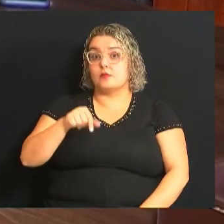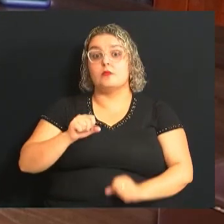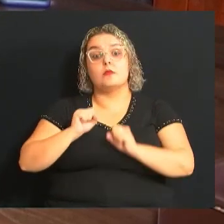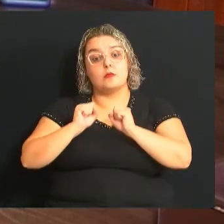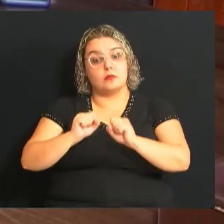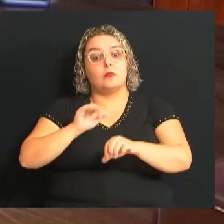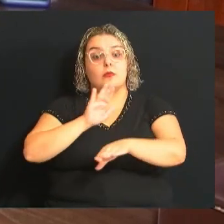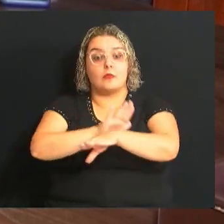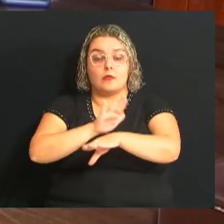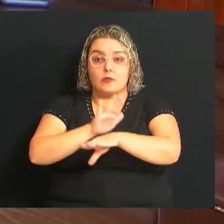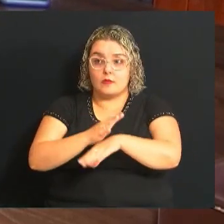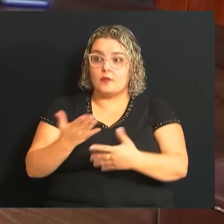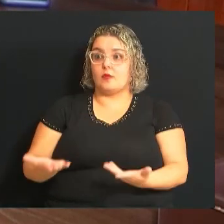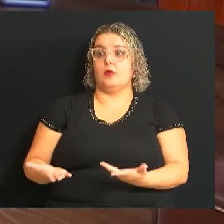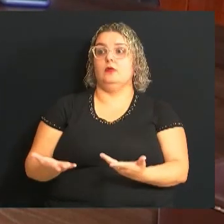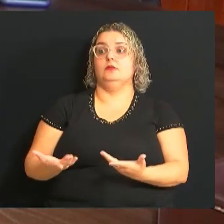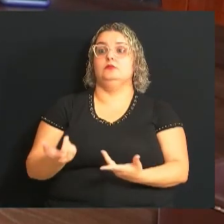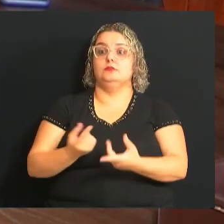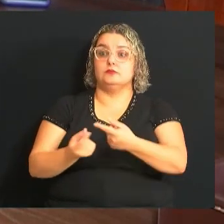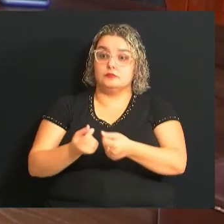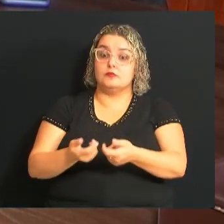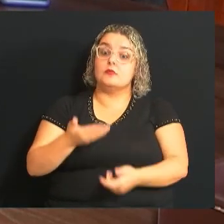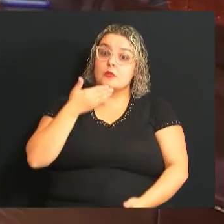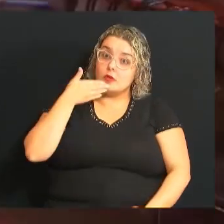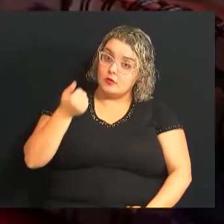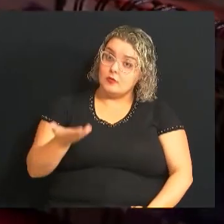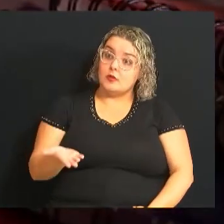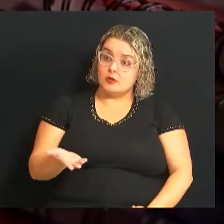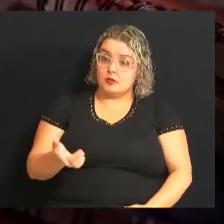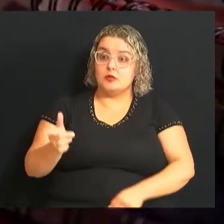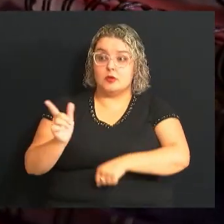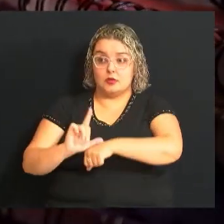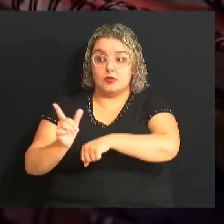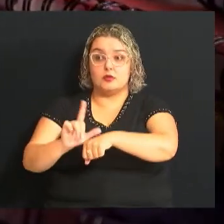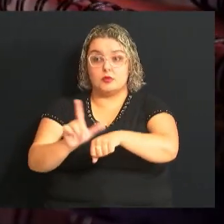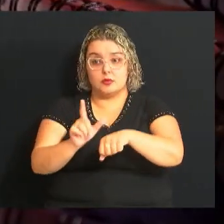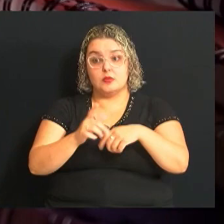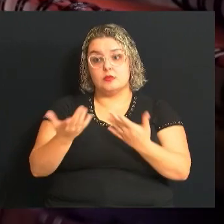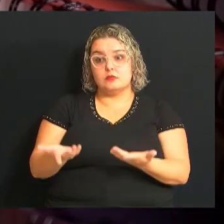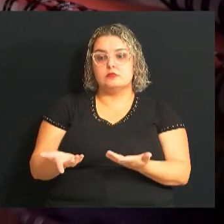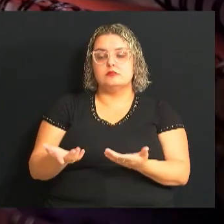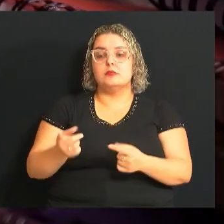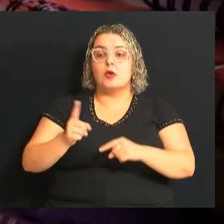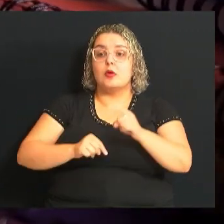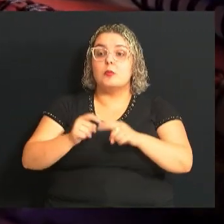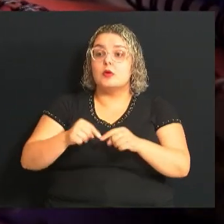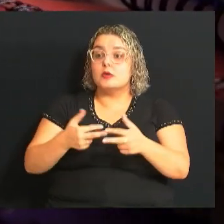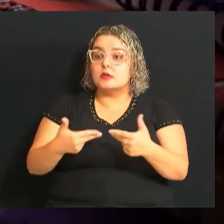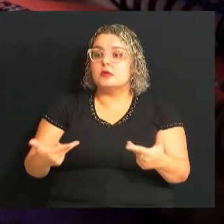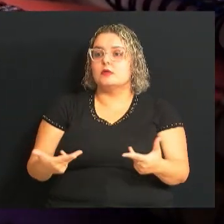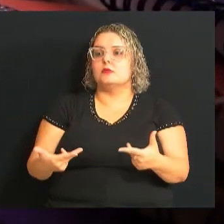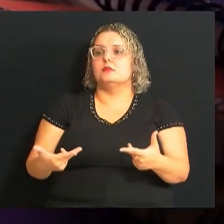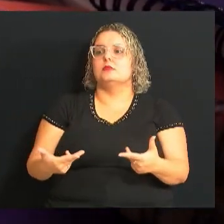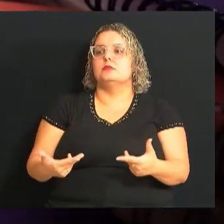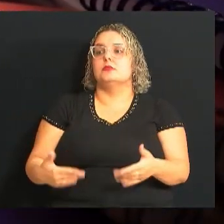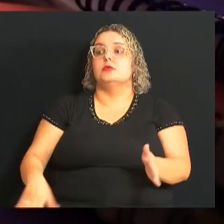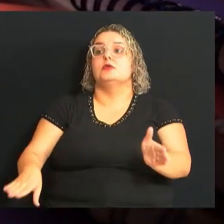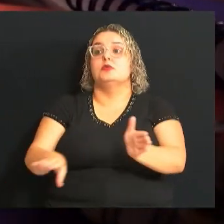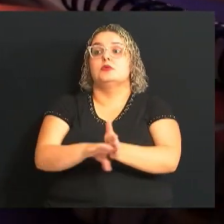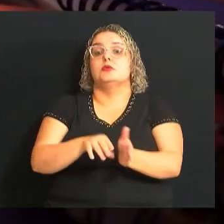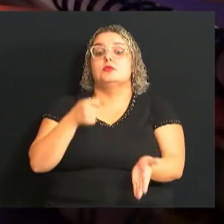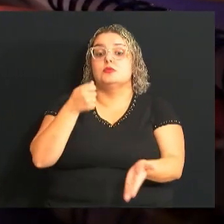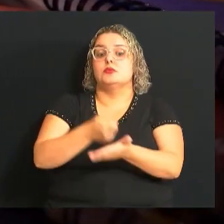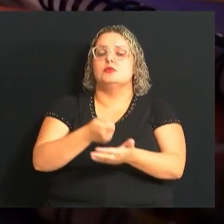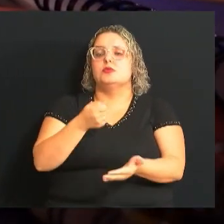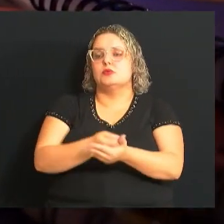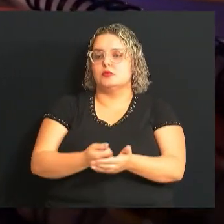ajudar a pegar um preço até melhor, né, nas lojas. O material escolar ele veio de uma pressão inflacionária